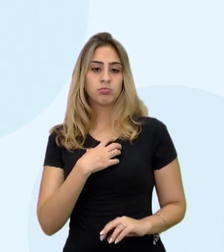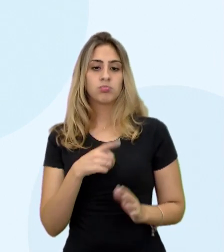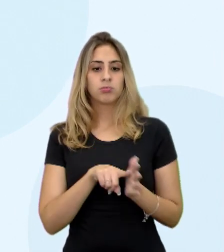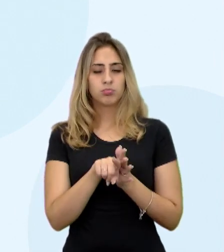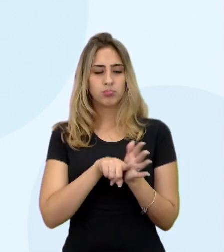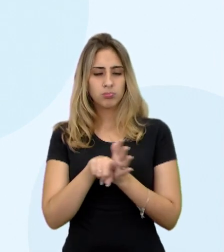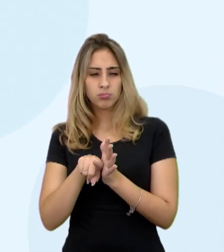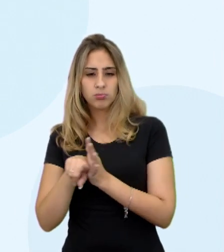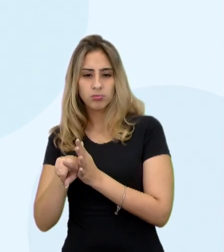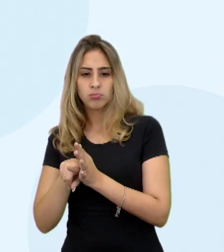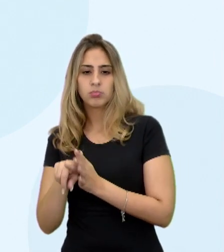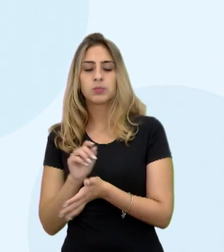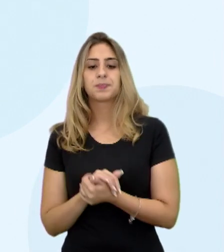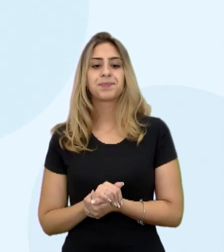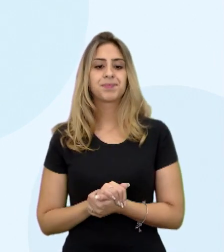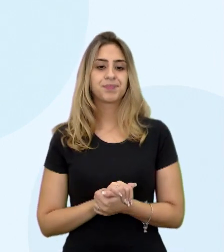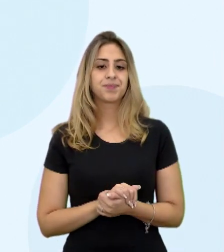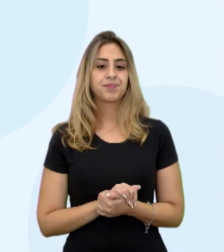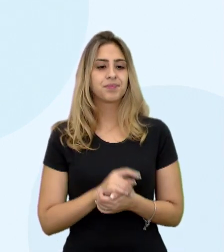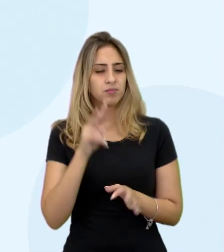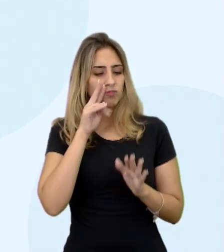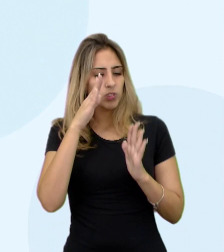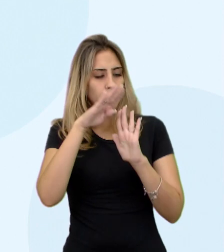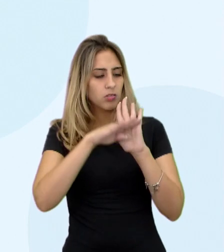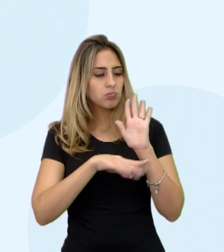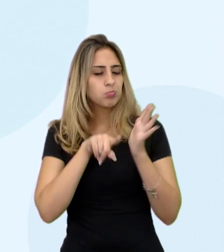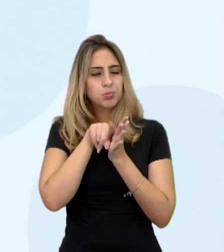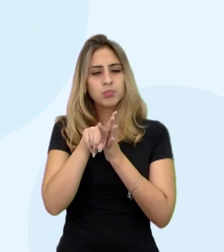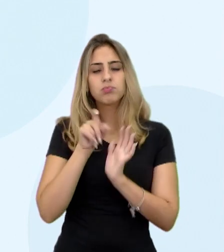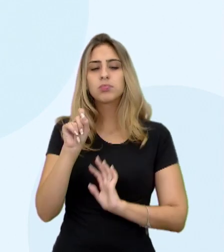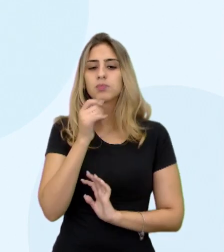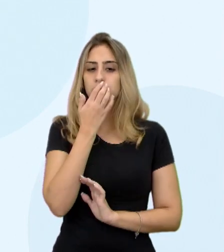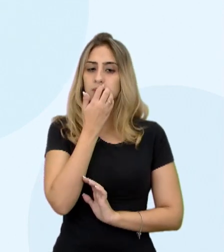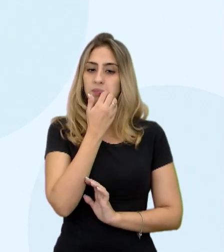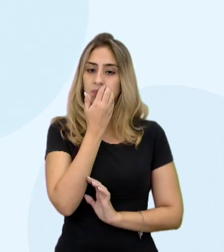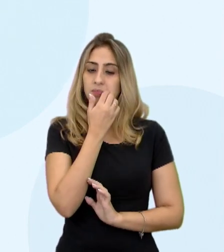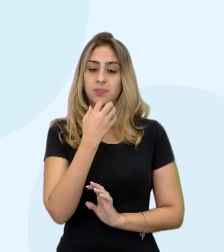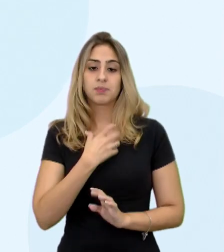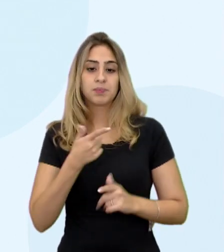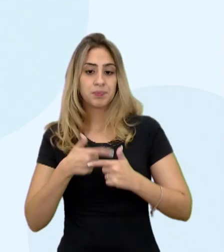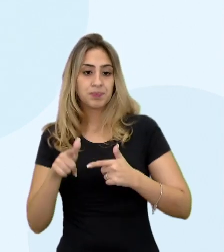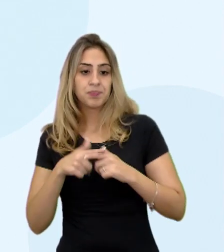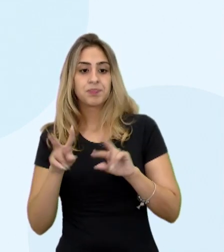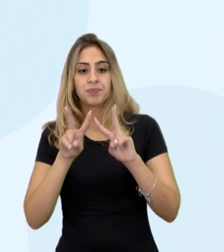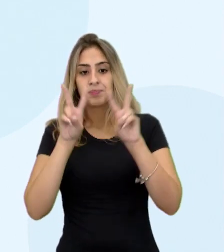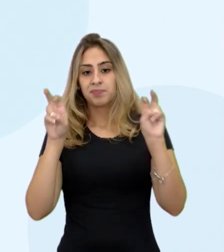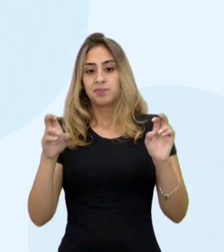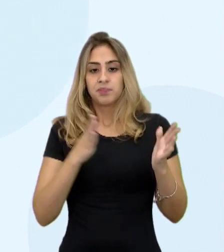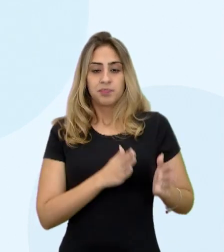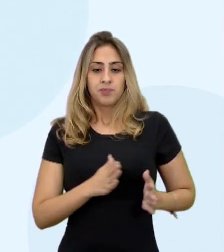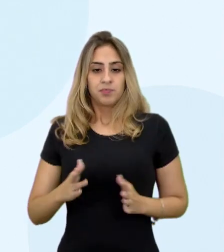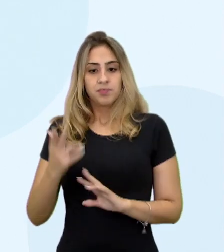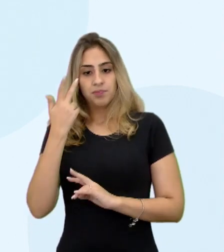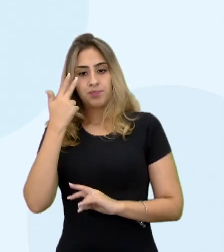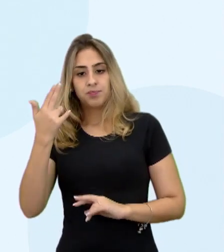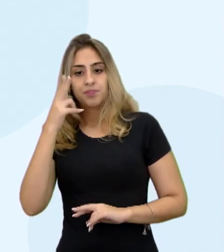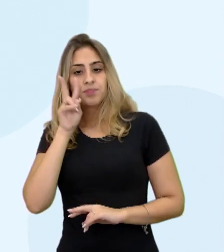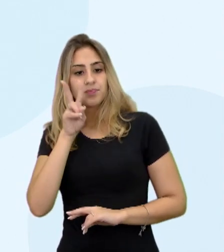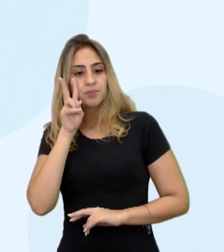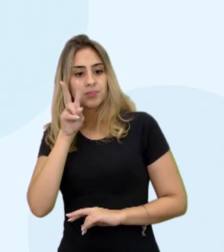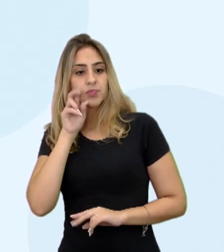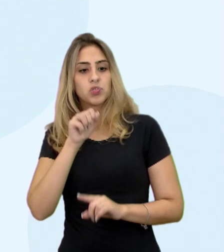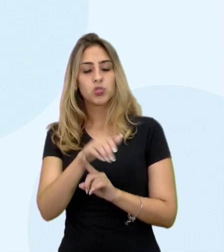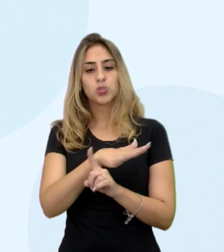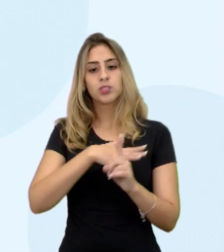investigando e analisando, um convite para a pesquisa. Situações problema envolvendo temas e processos de natureza